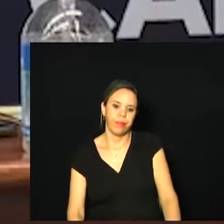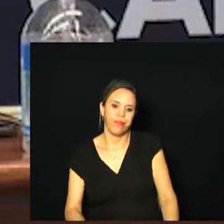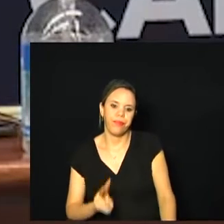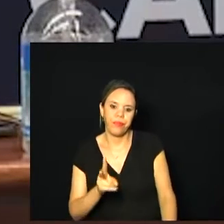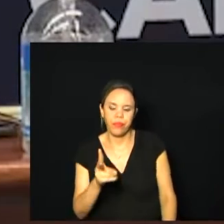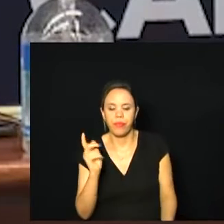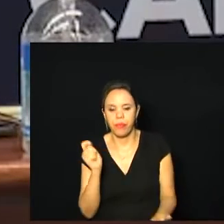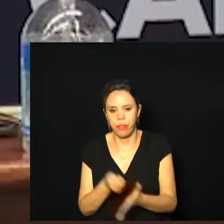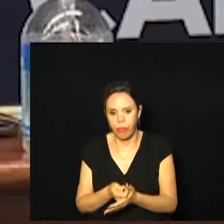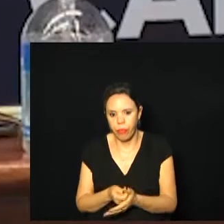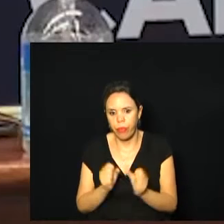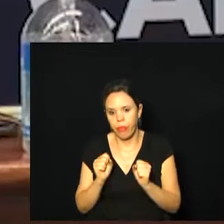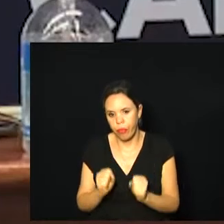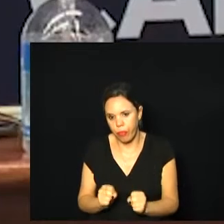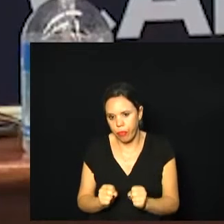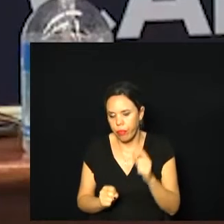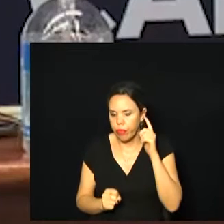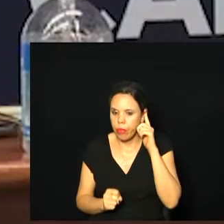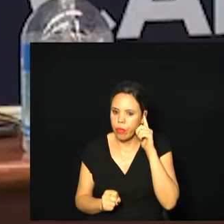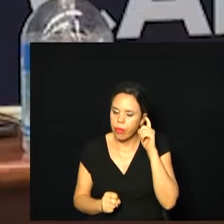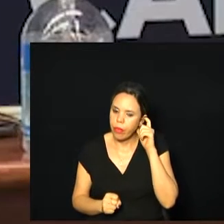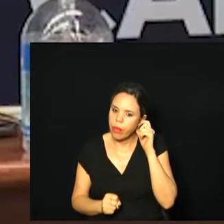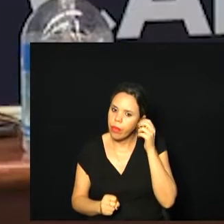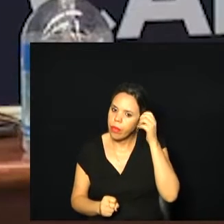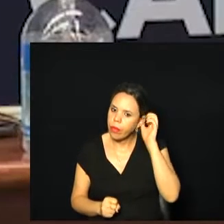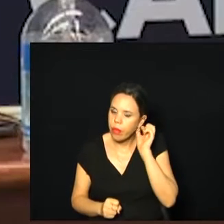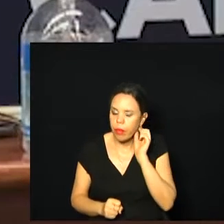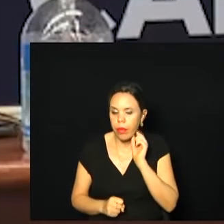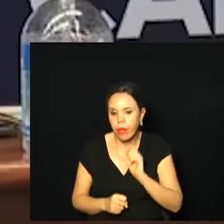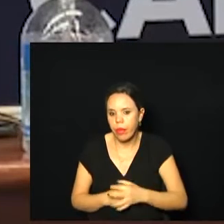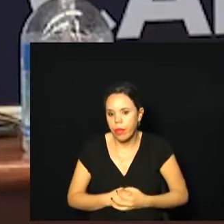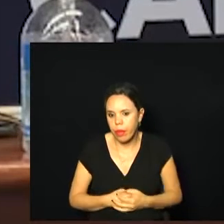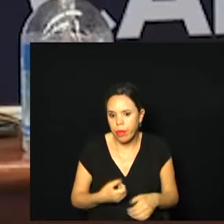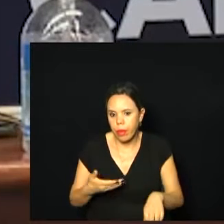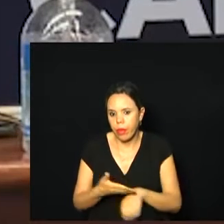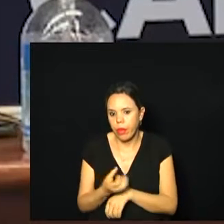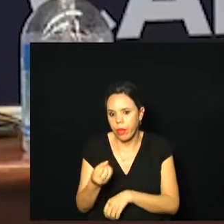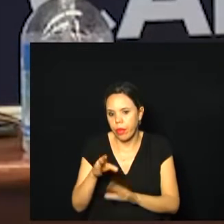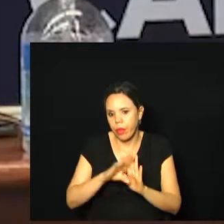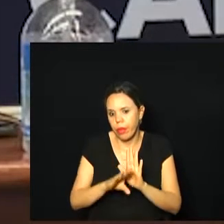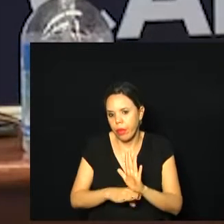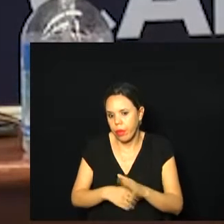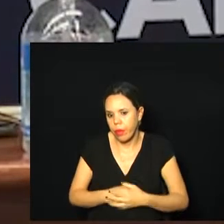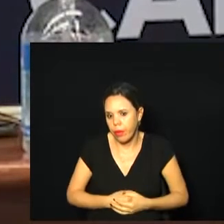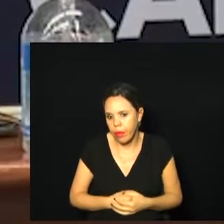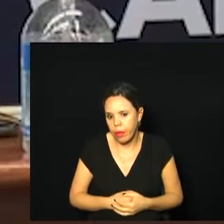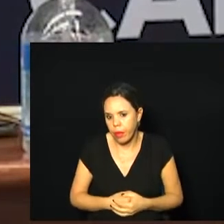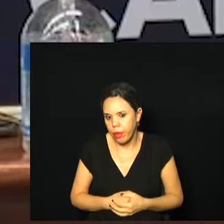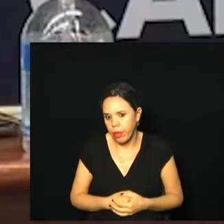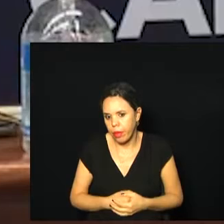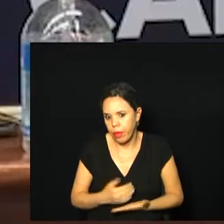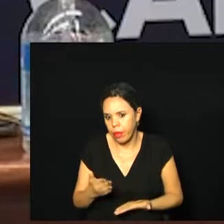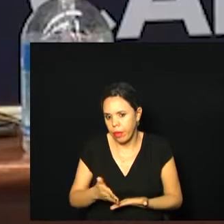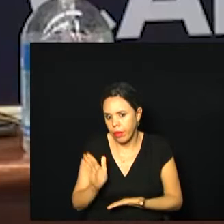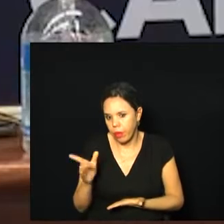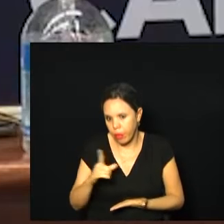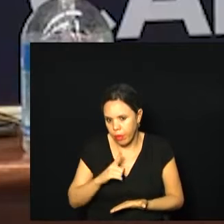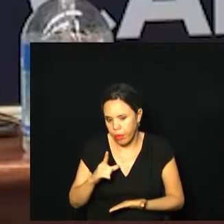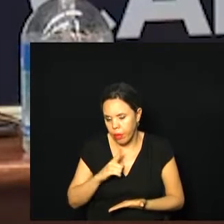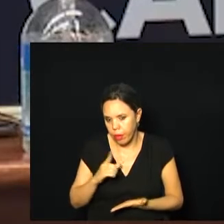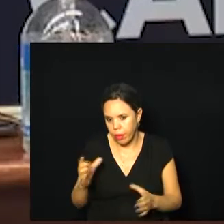manter esse pagamento poderá sim, entrar no novo programa. Se esse parcelamento já tiver